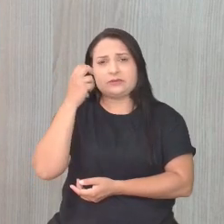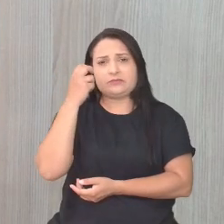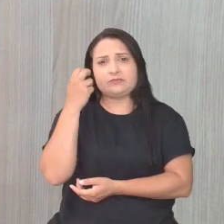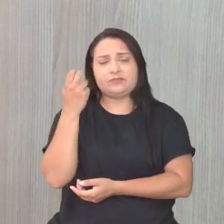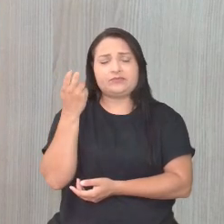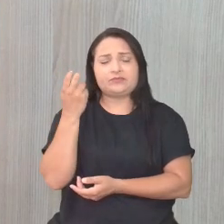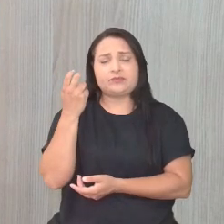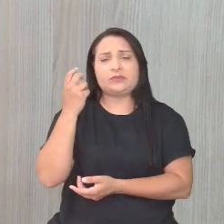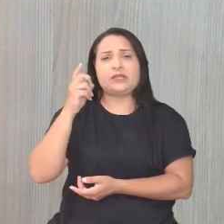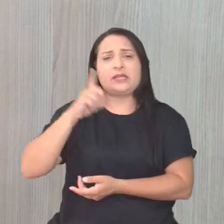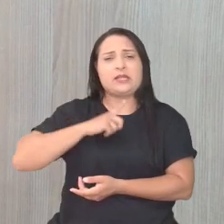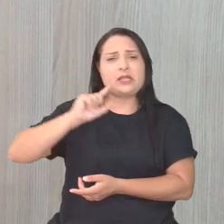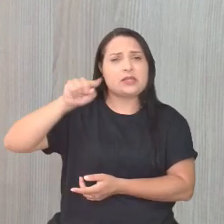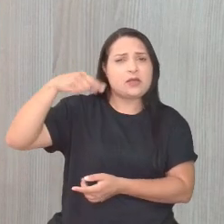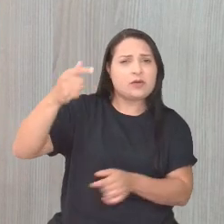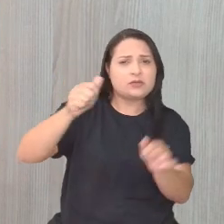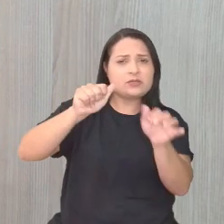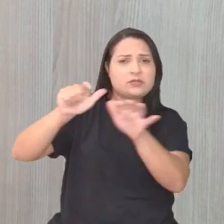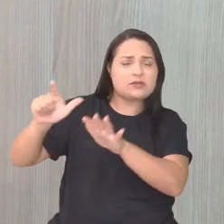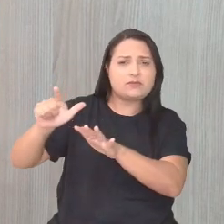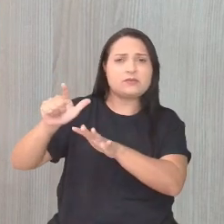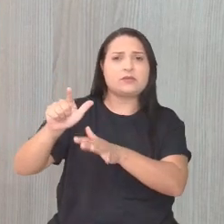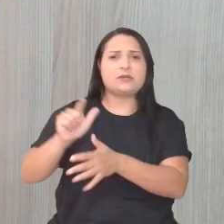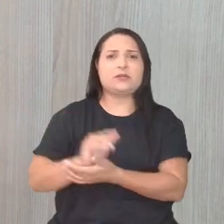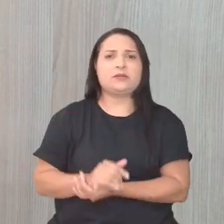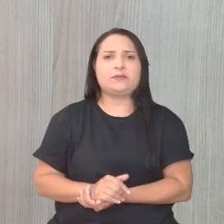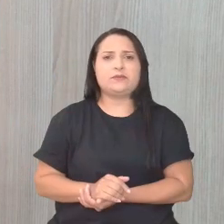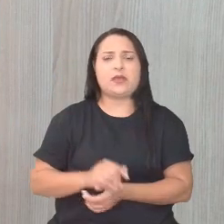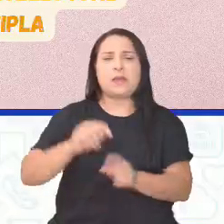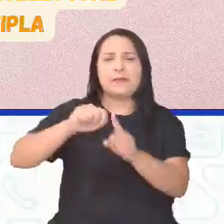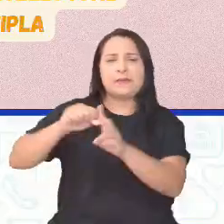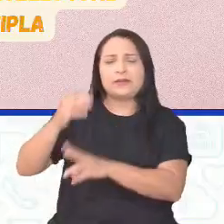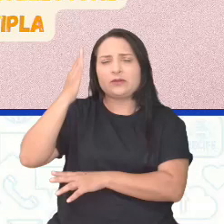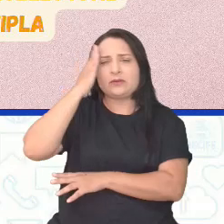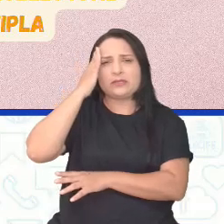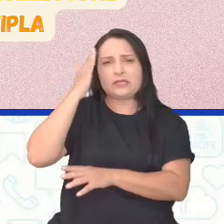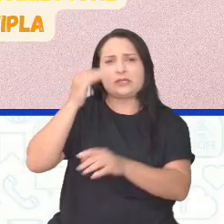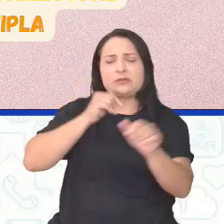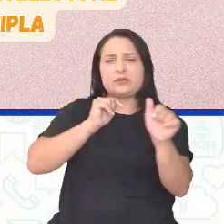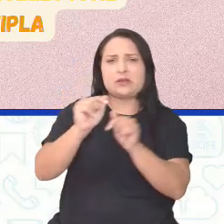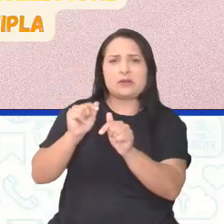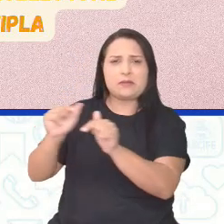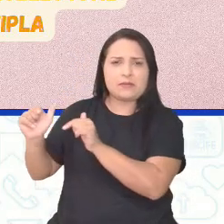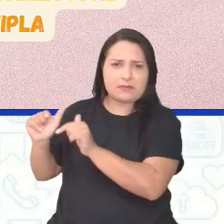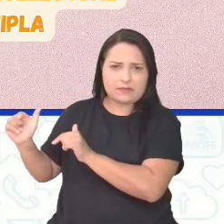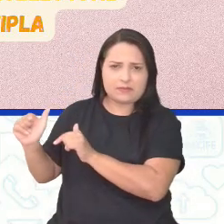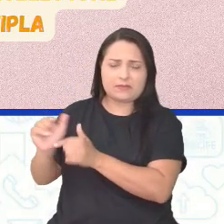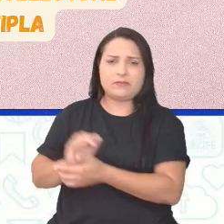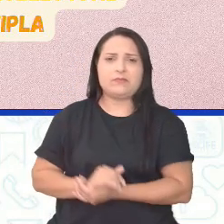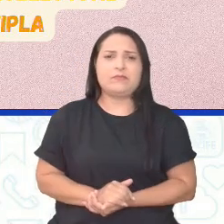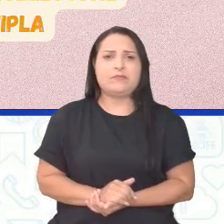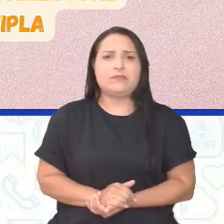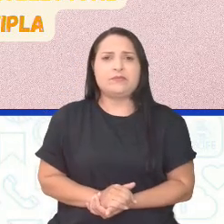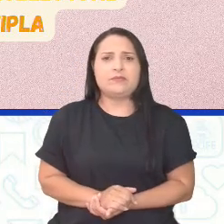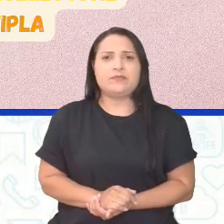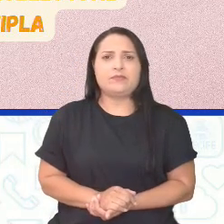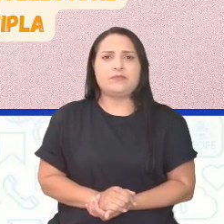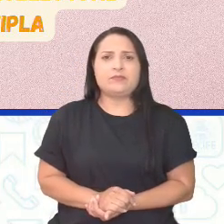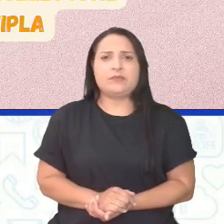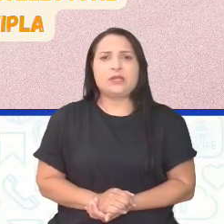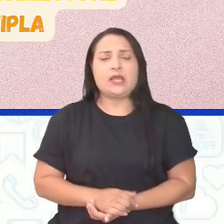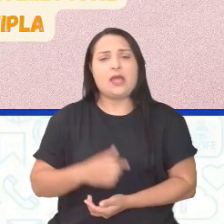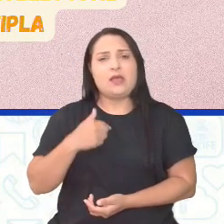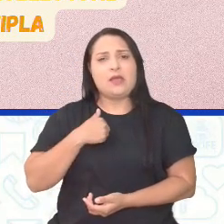nós trazemos cada mês de conscientização. Então, o meu alerta de hoje é as mulheres que